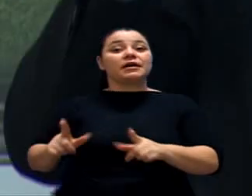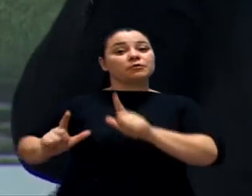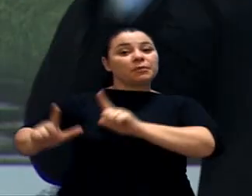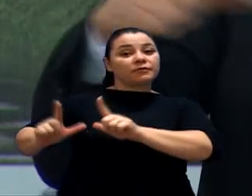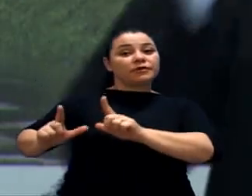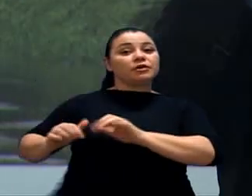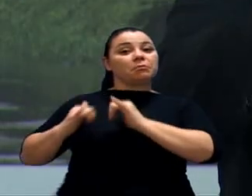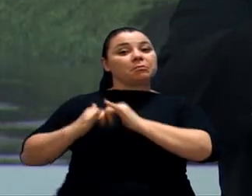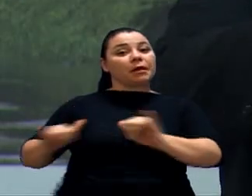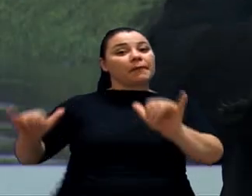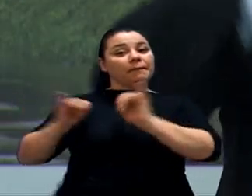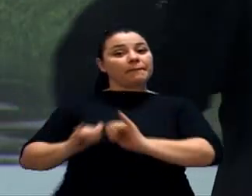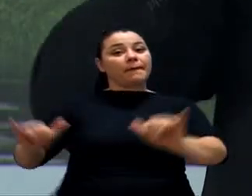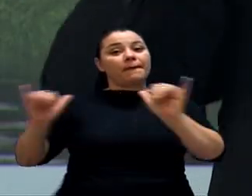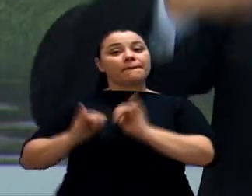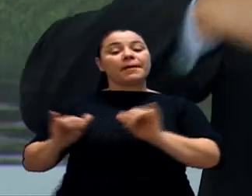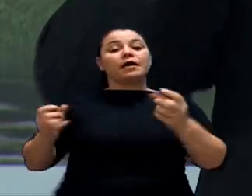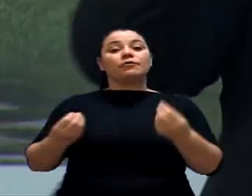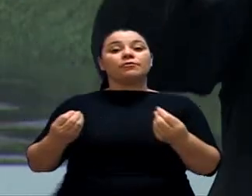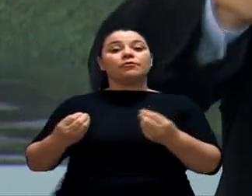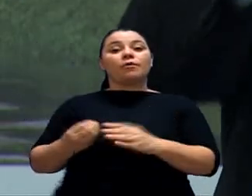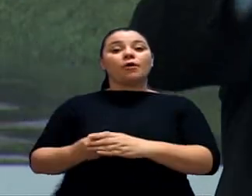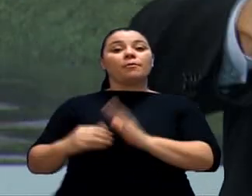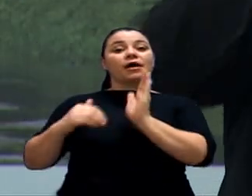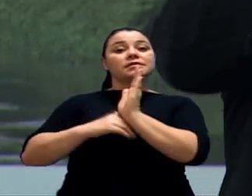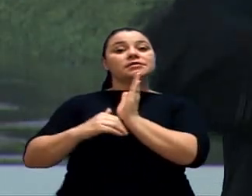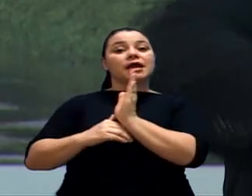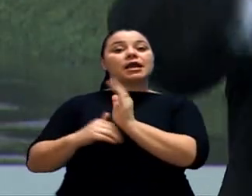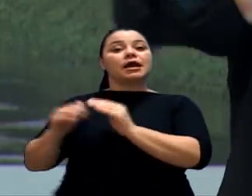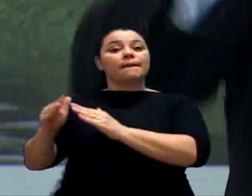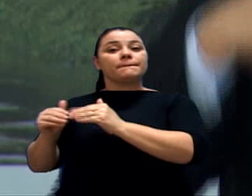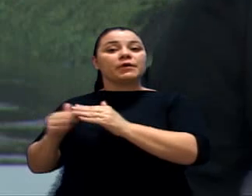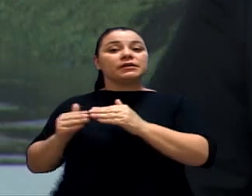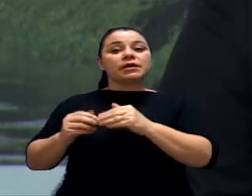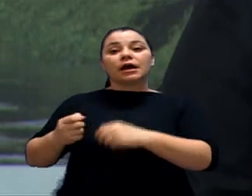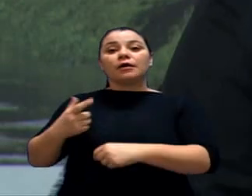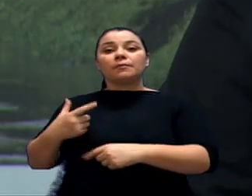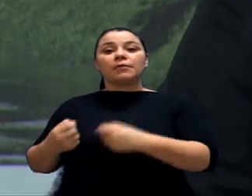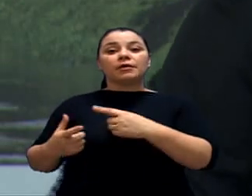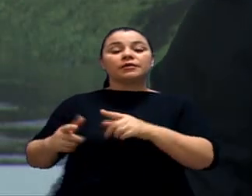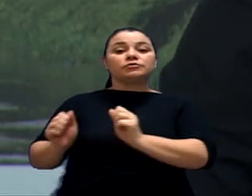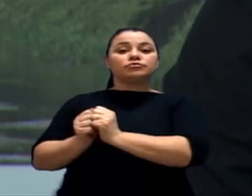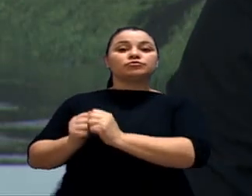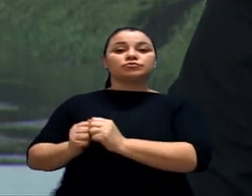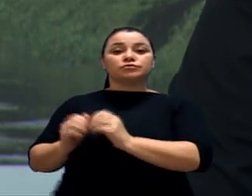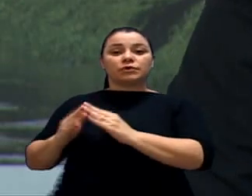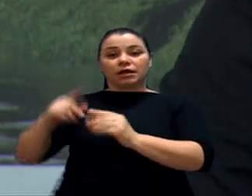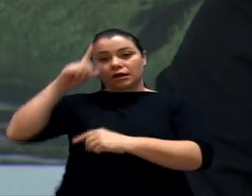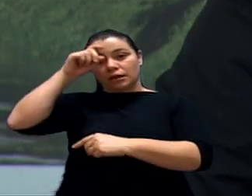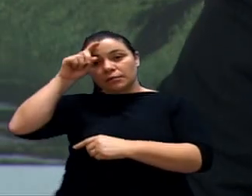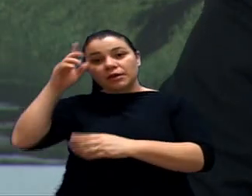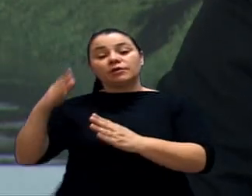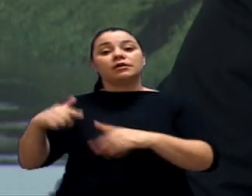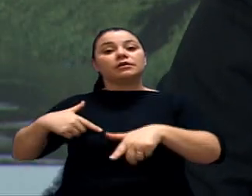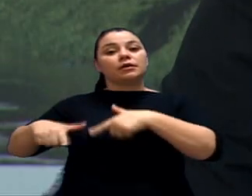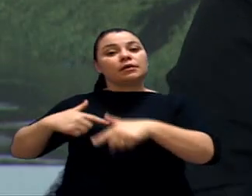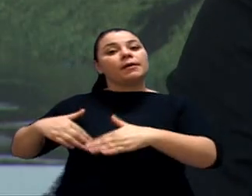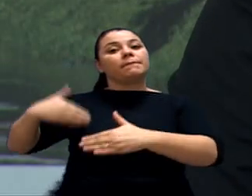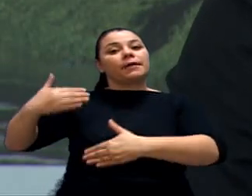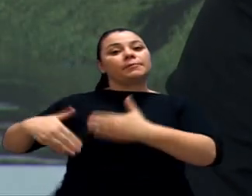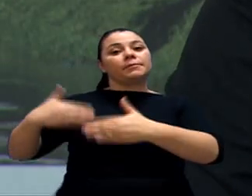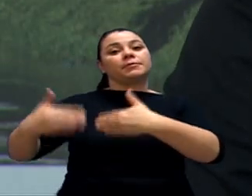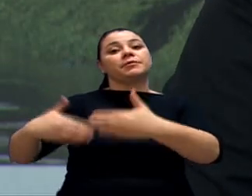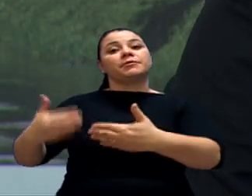que anunciava a senha para as pessoas que iam lá buscar a medicação ali no conjunto hospitalar. Esse trabalho eu venho exercendo desde o